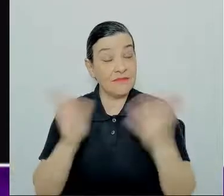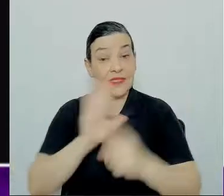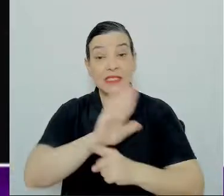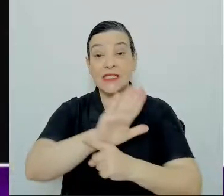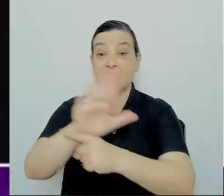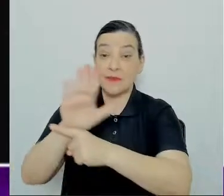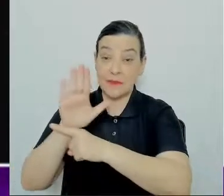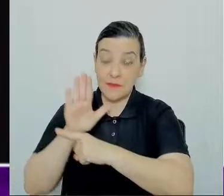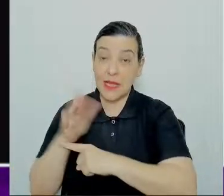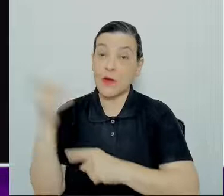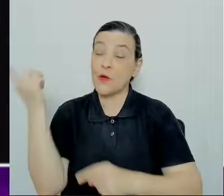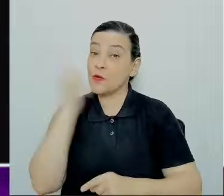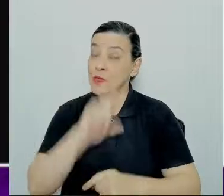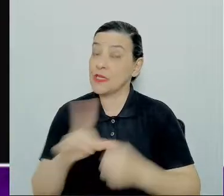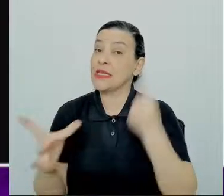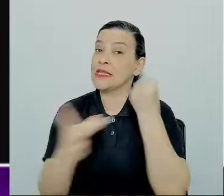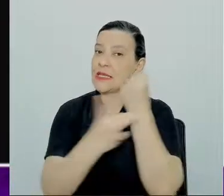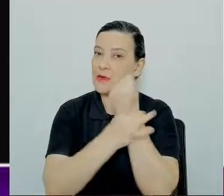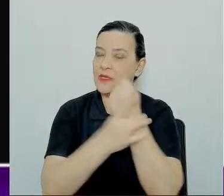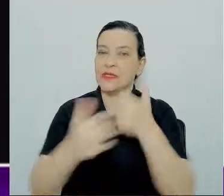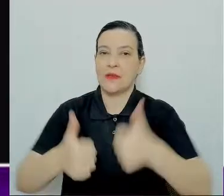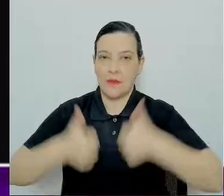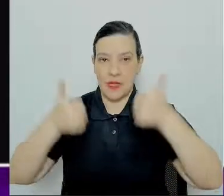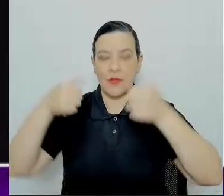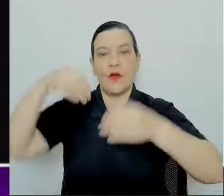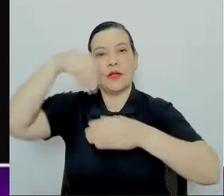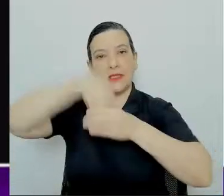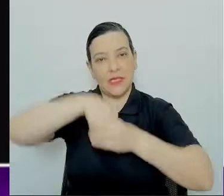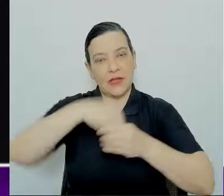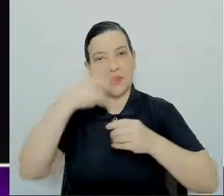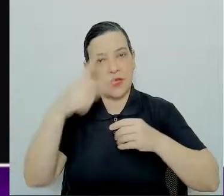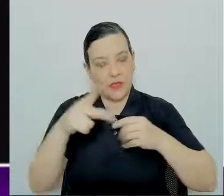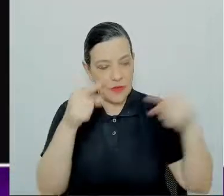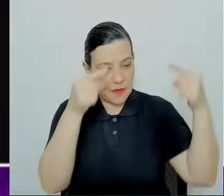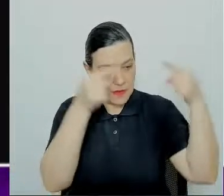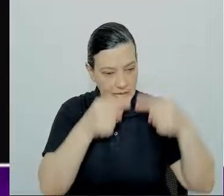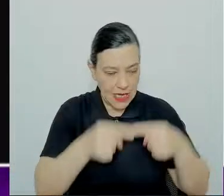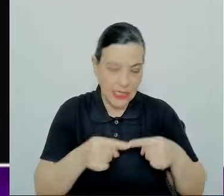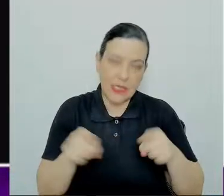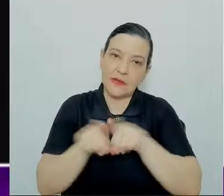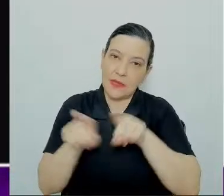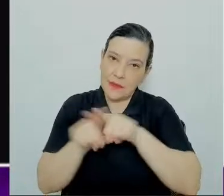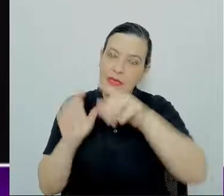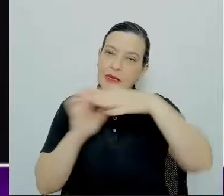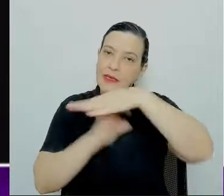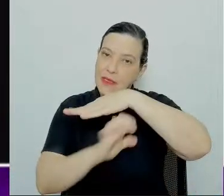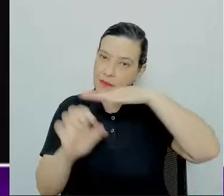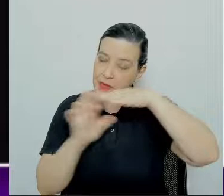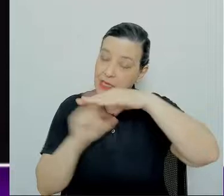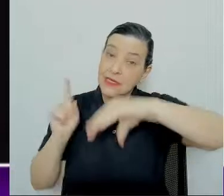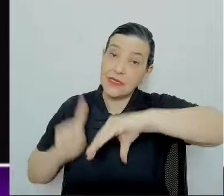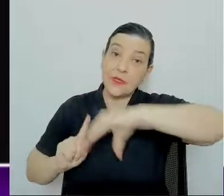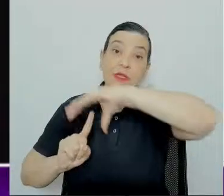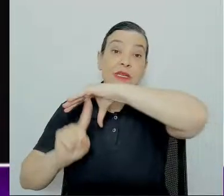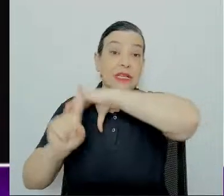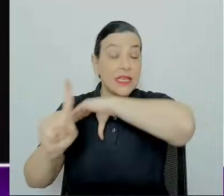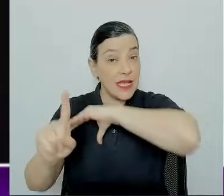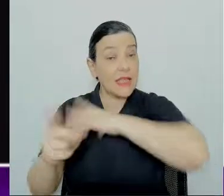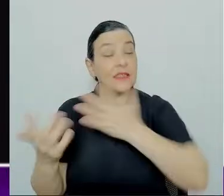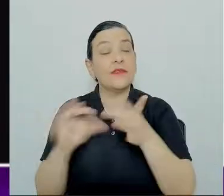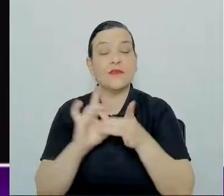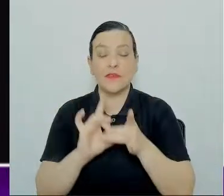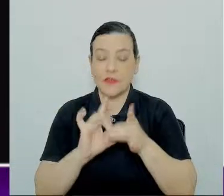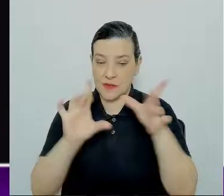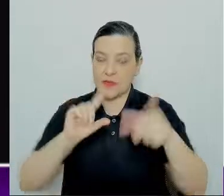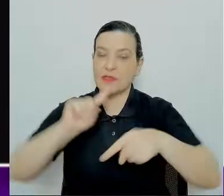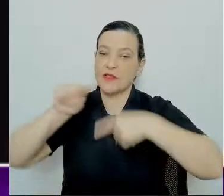alcançar um nível de segurança maior dentro das suas aplicações, aí dentro da empresa e também nos seus clientes, né? Eu fico à disposição depois